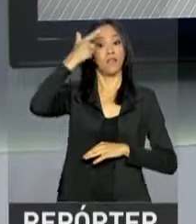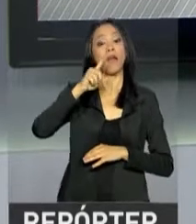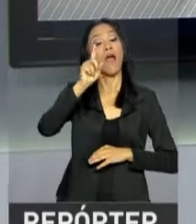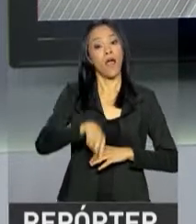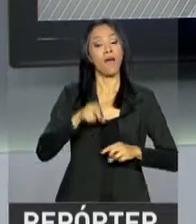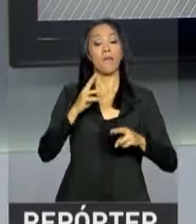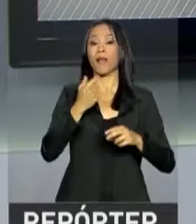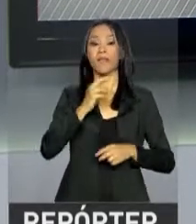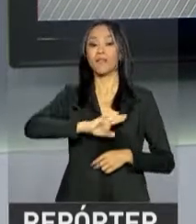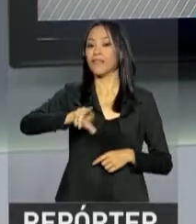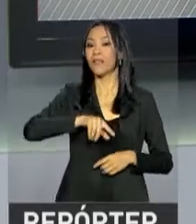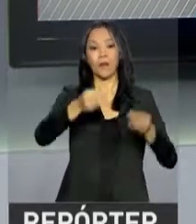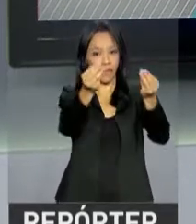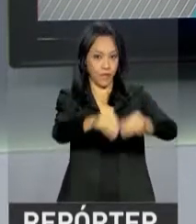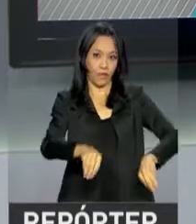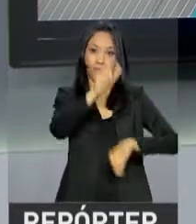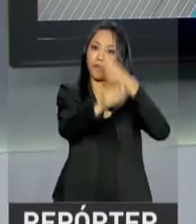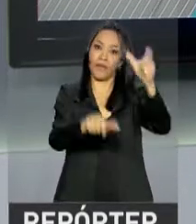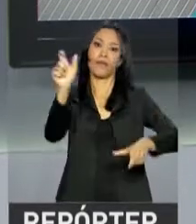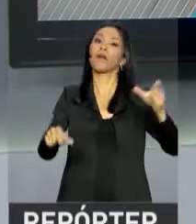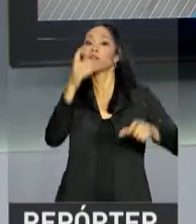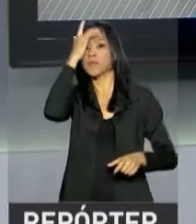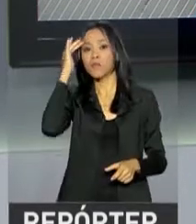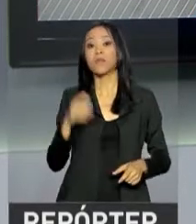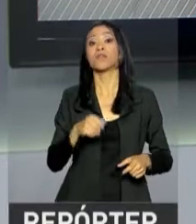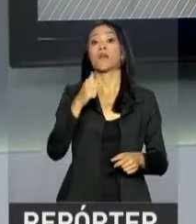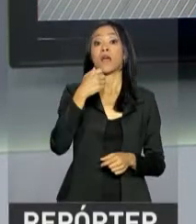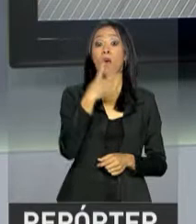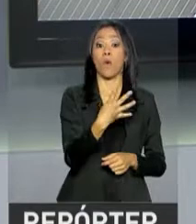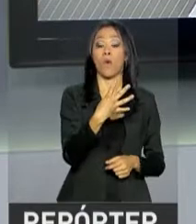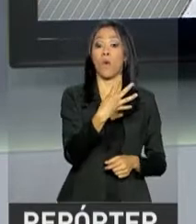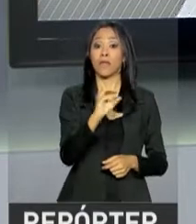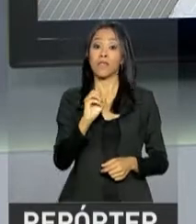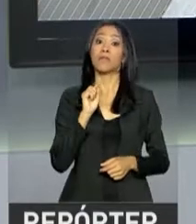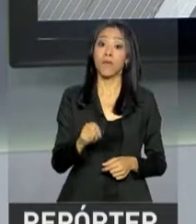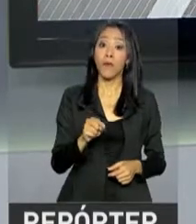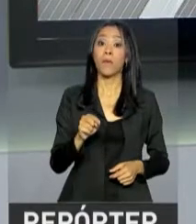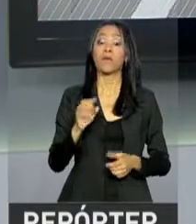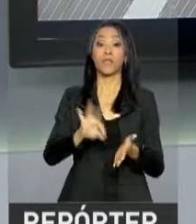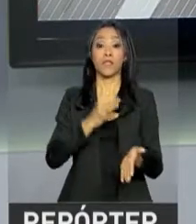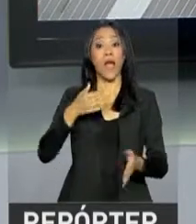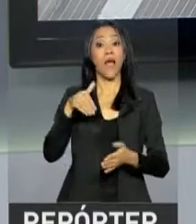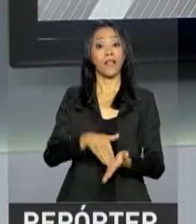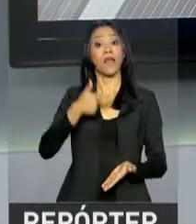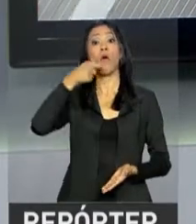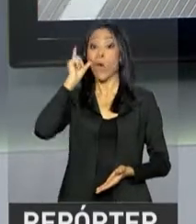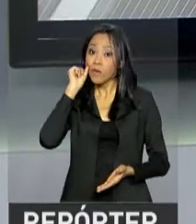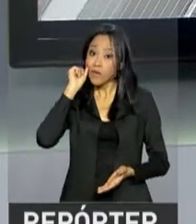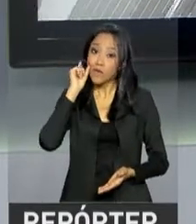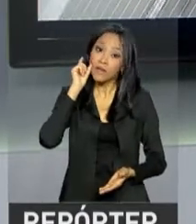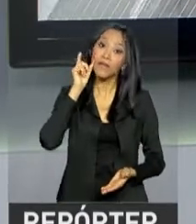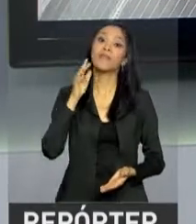e instituições cerca de 400 mil inscrições ainda se encontravam até a noite de ontem quando terminaria o prazo